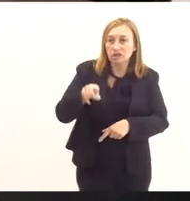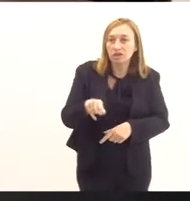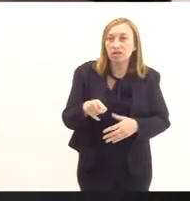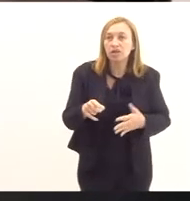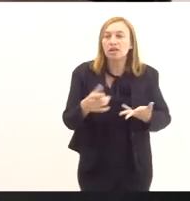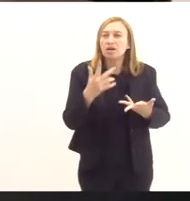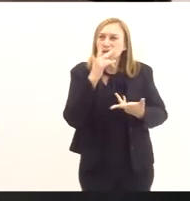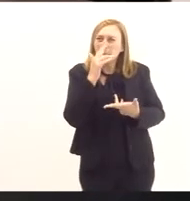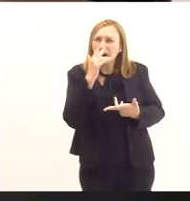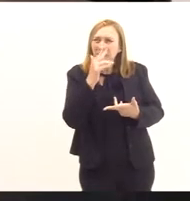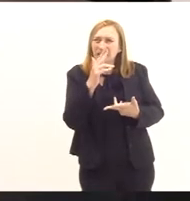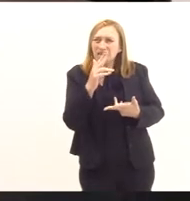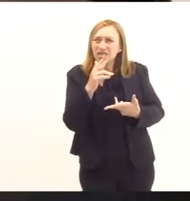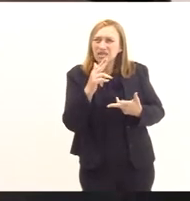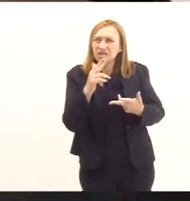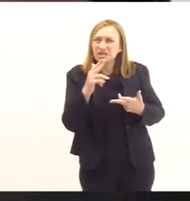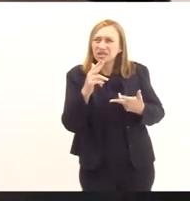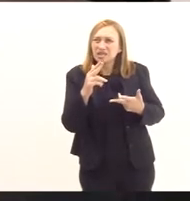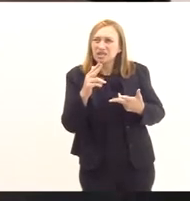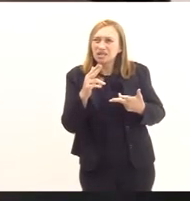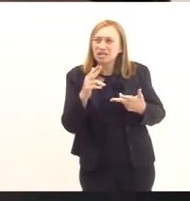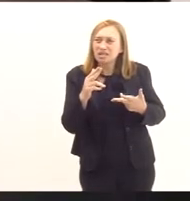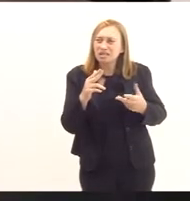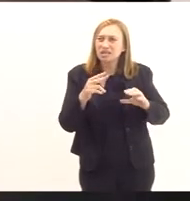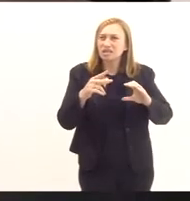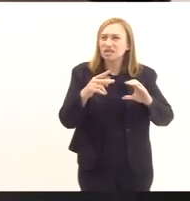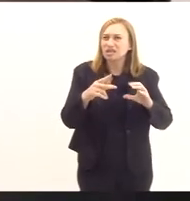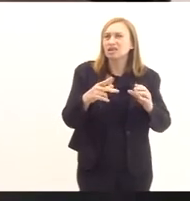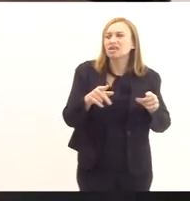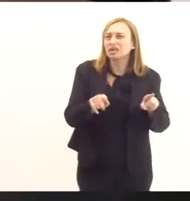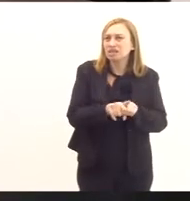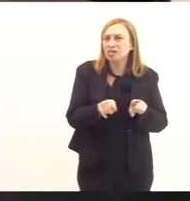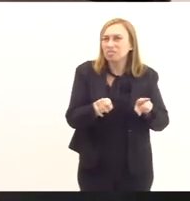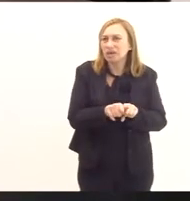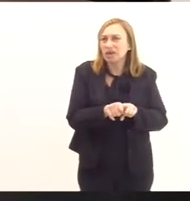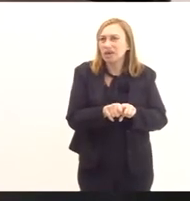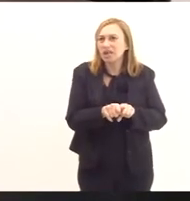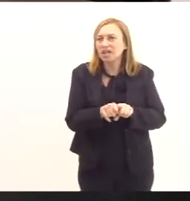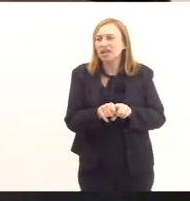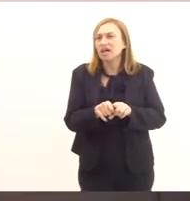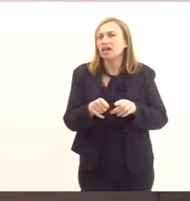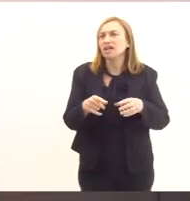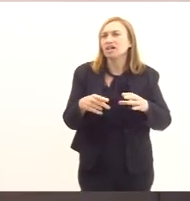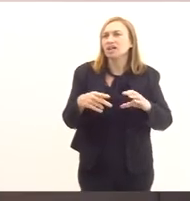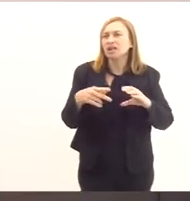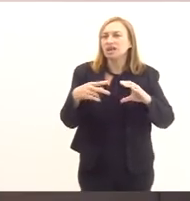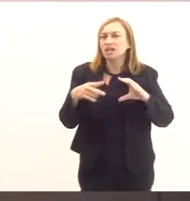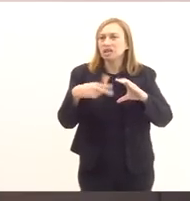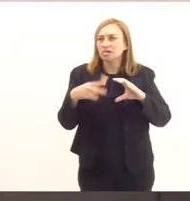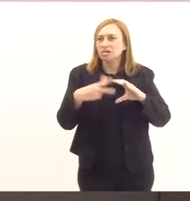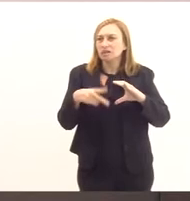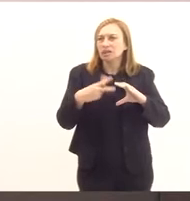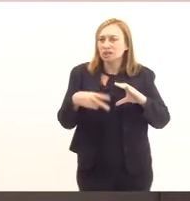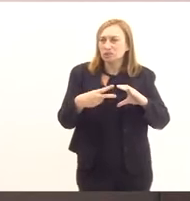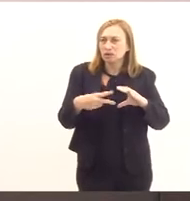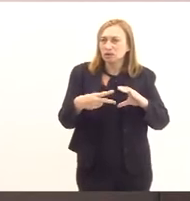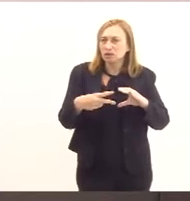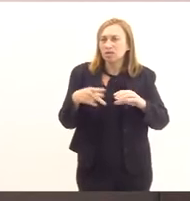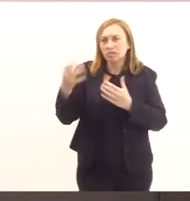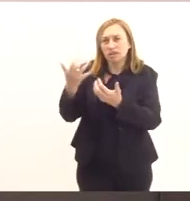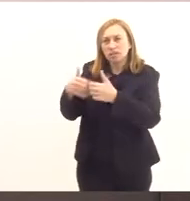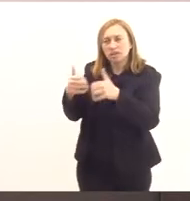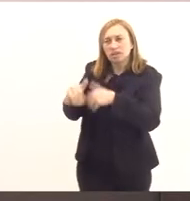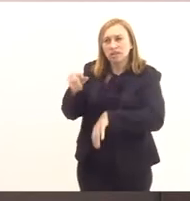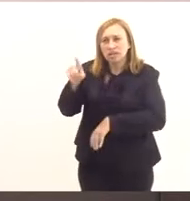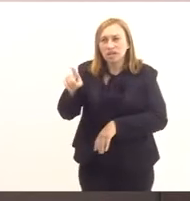parece do Parlamento Municipal também mas fala aqui pelo Parlamento Estadual que nitidamente ele cria óbices eu fiz me